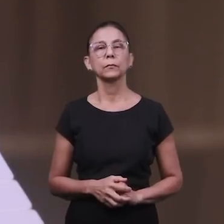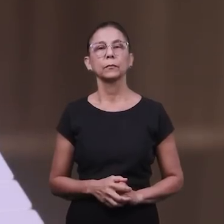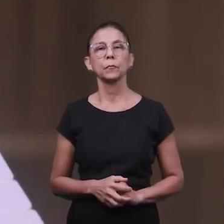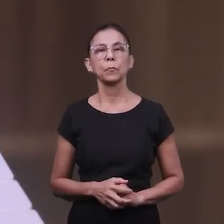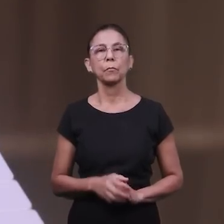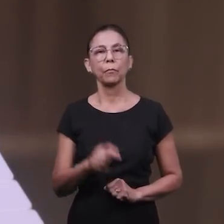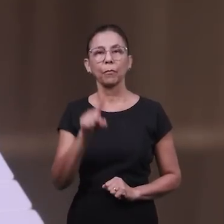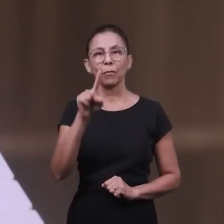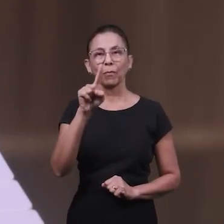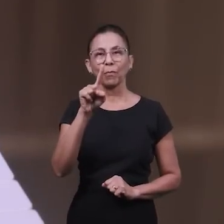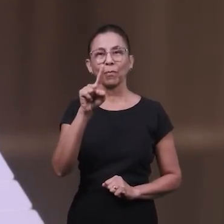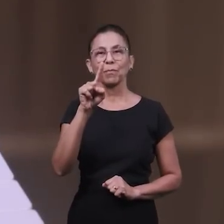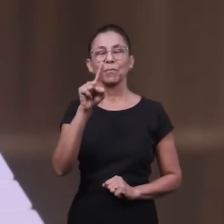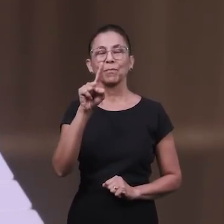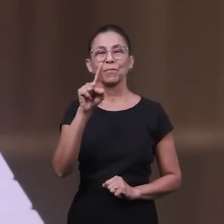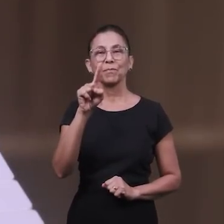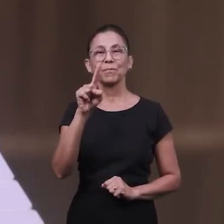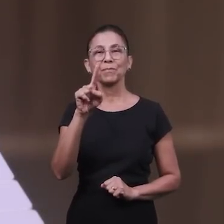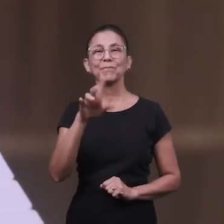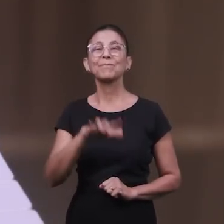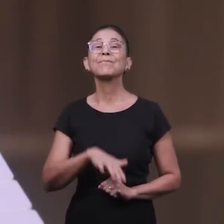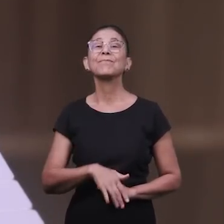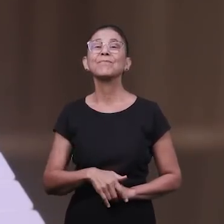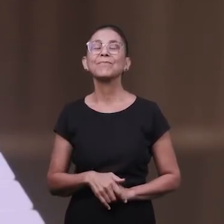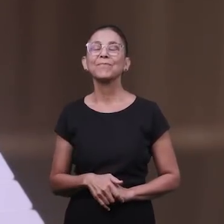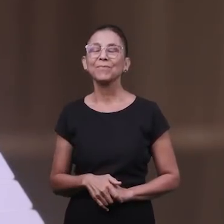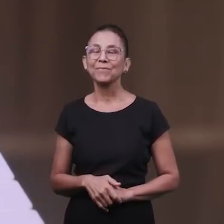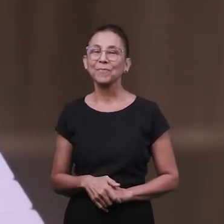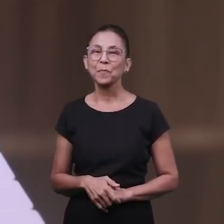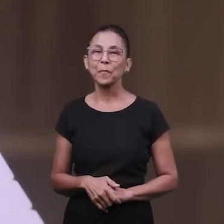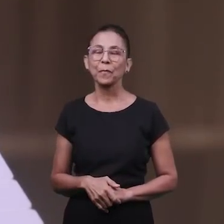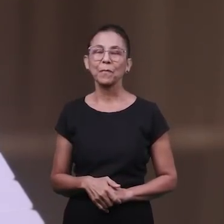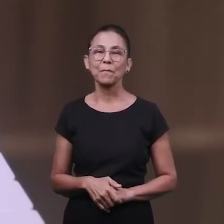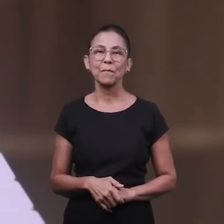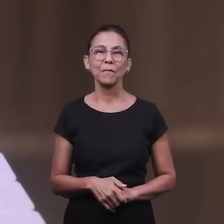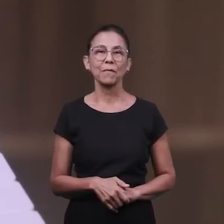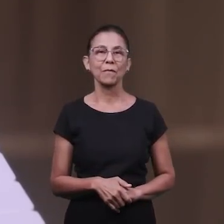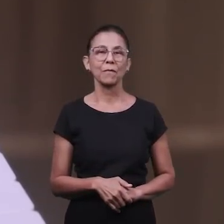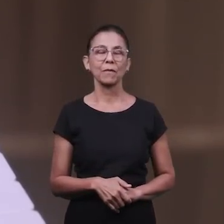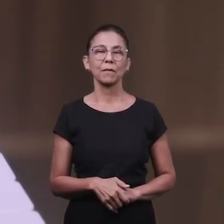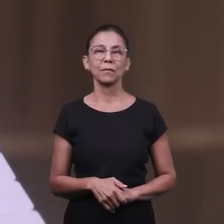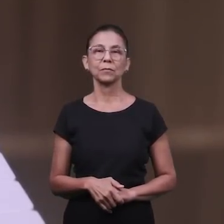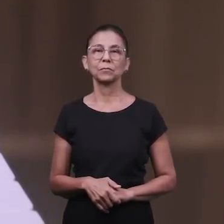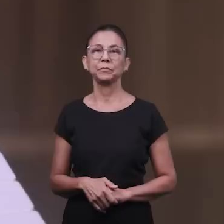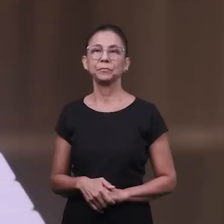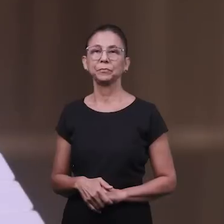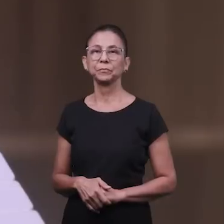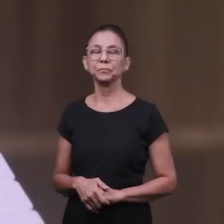Um, e...